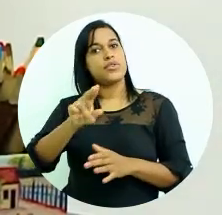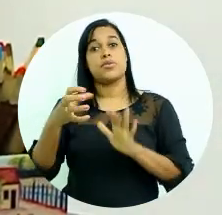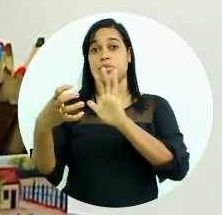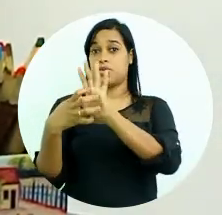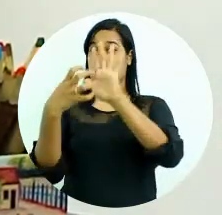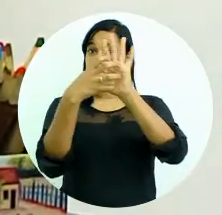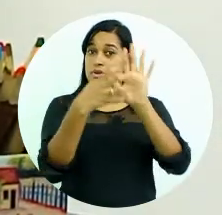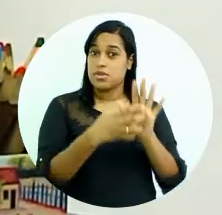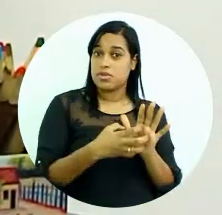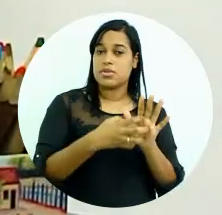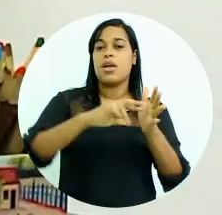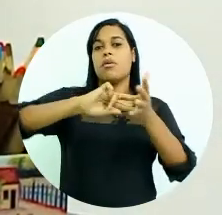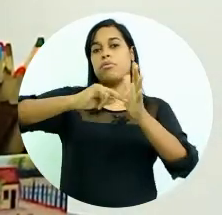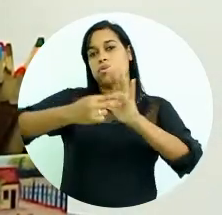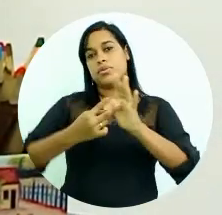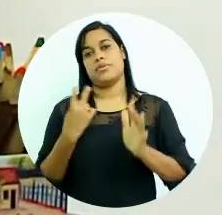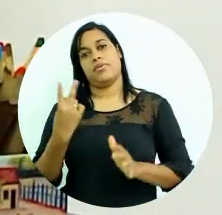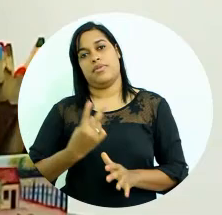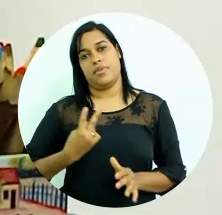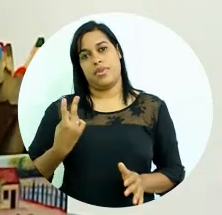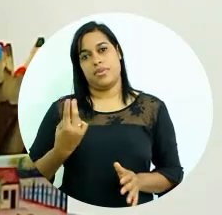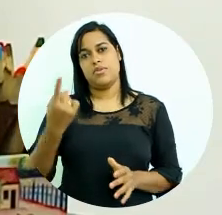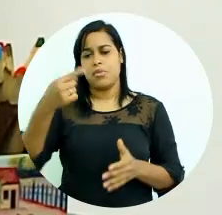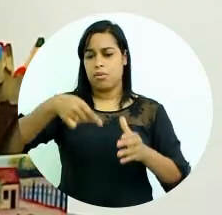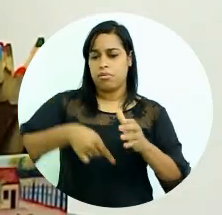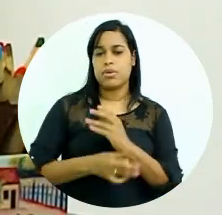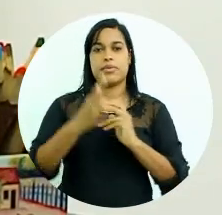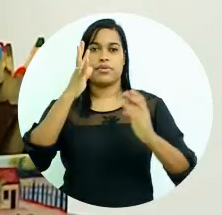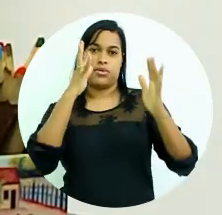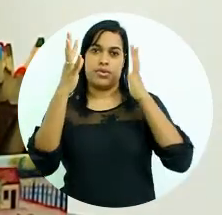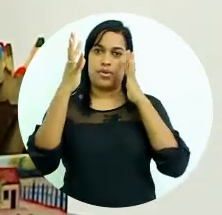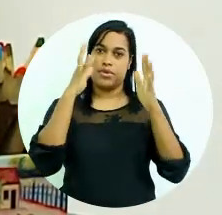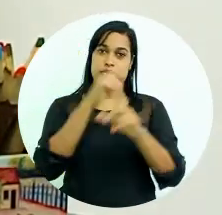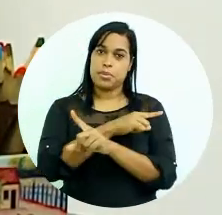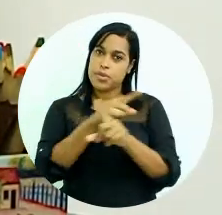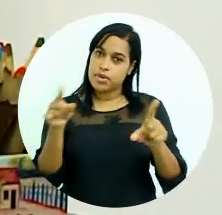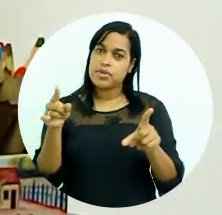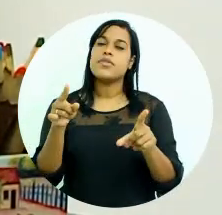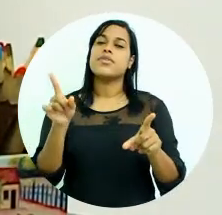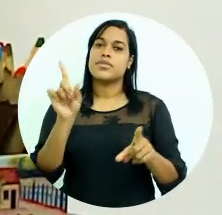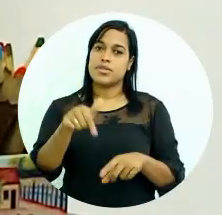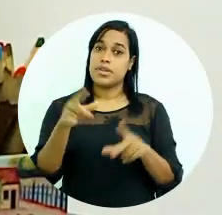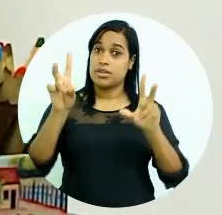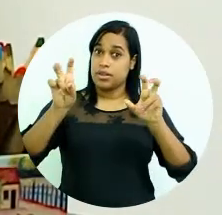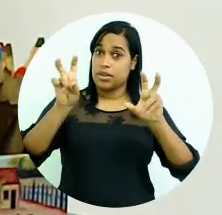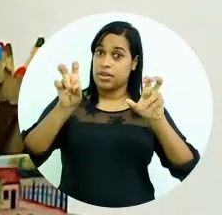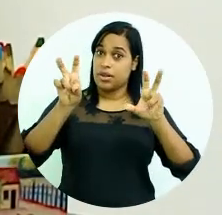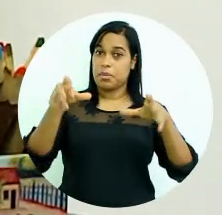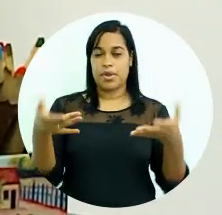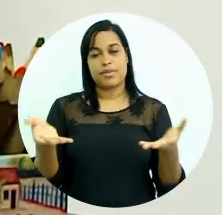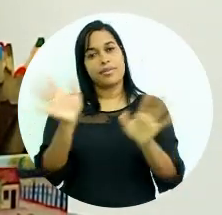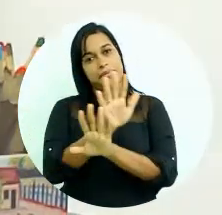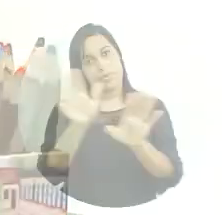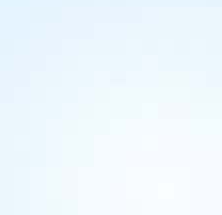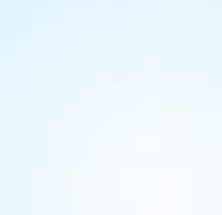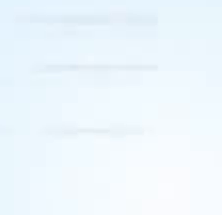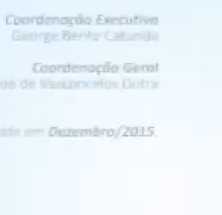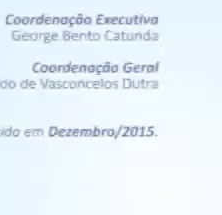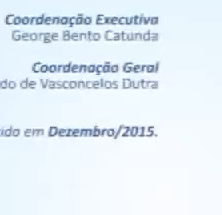os signos e sobre os valores para aprofundar um pouco o conhecimento sobre essa temática. Até mais!